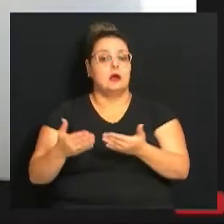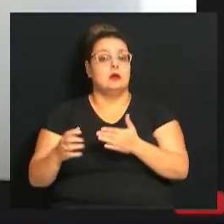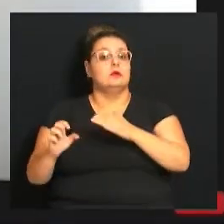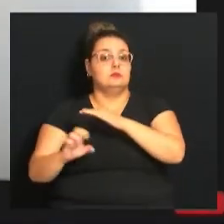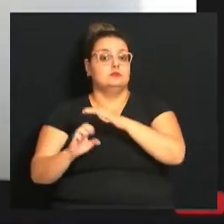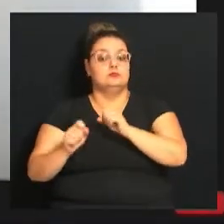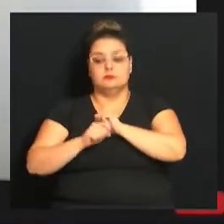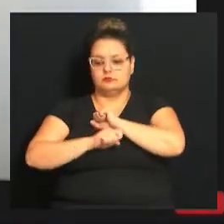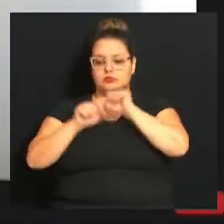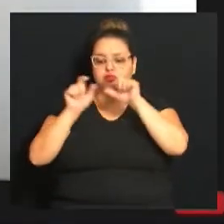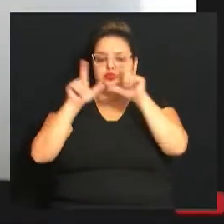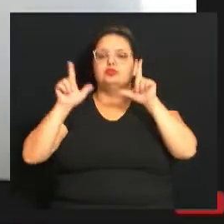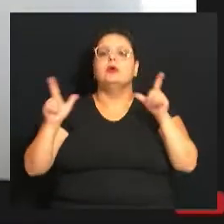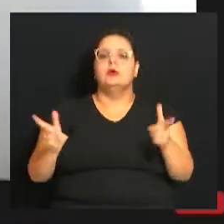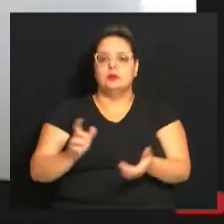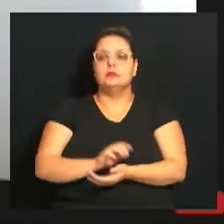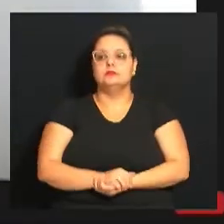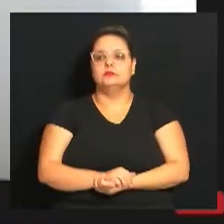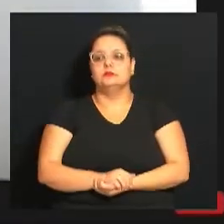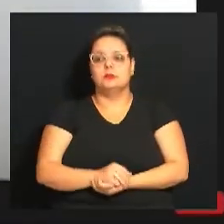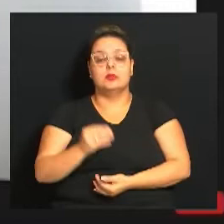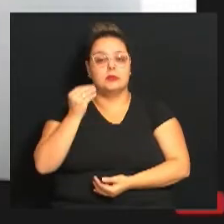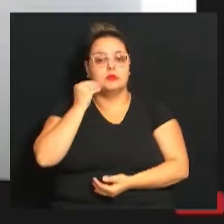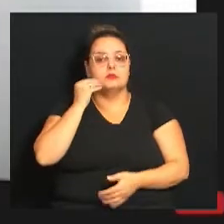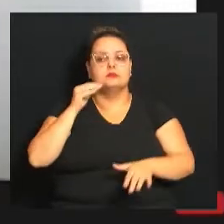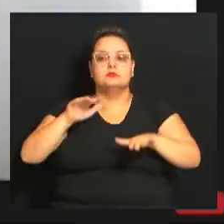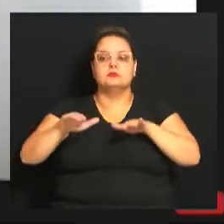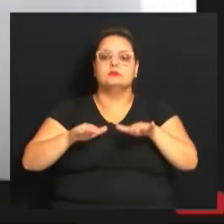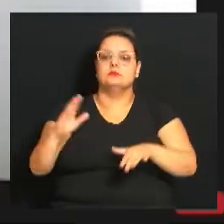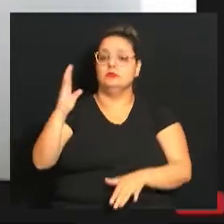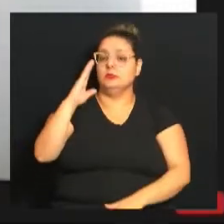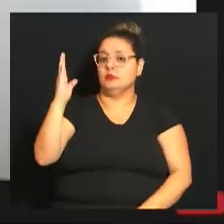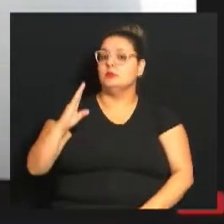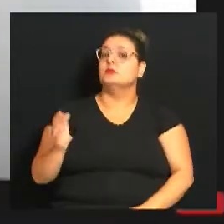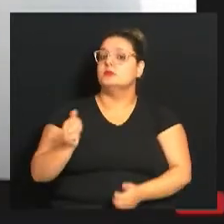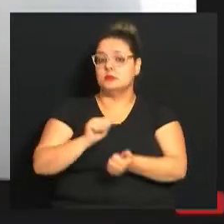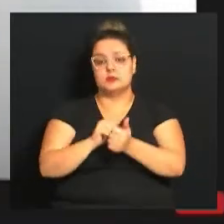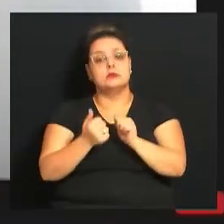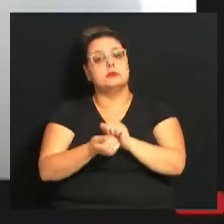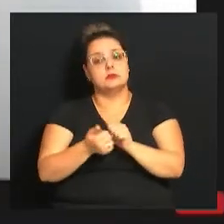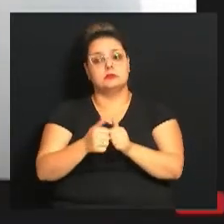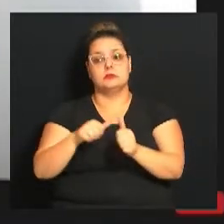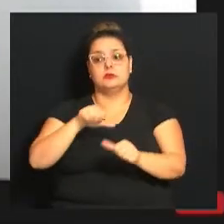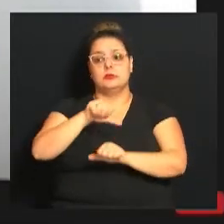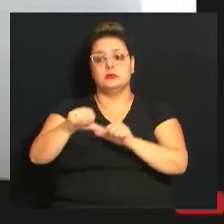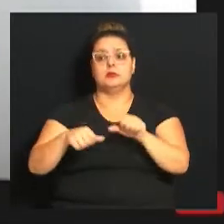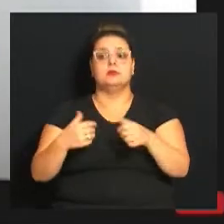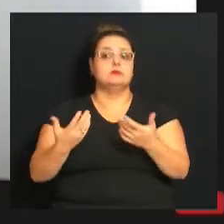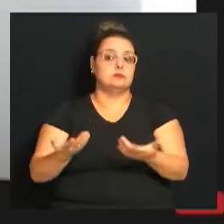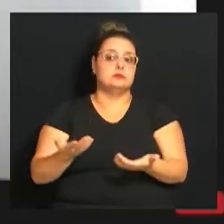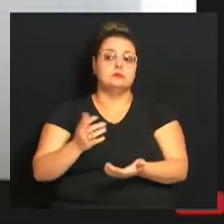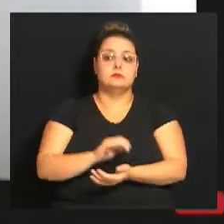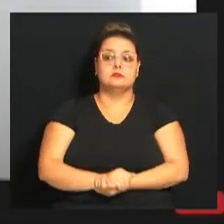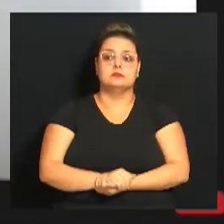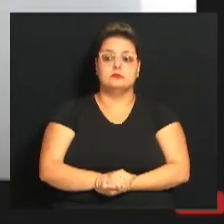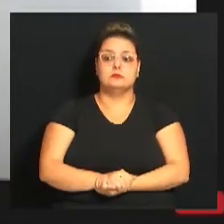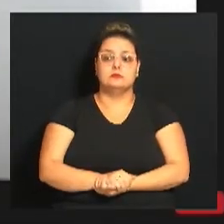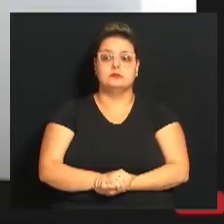acordaram e estão tentando se mexer aqui no Brasil para se adequar a essa mudança. Então, ela veio